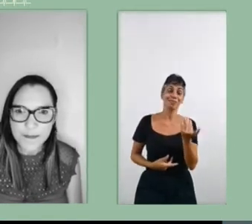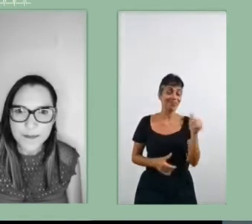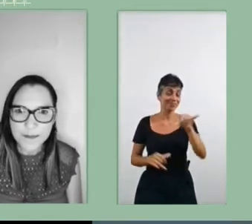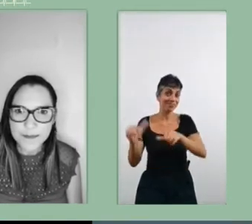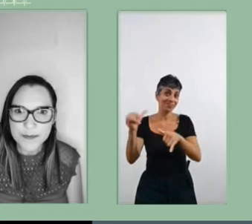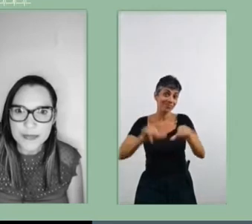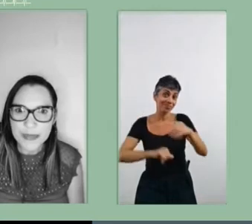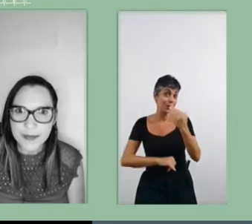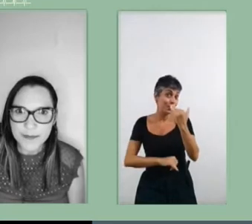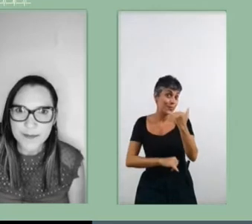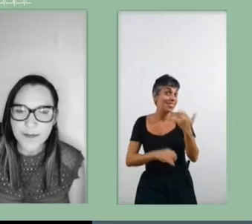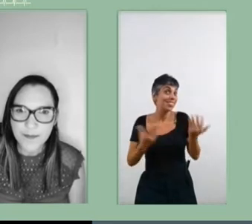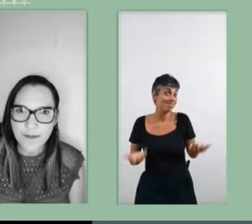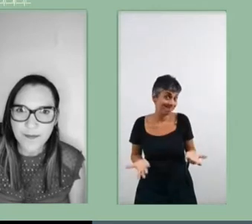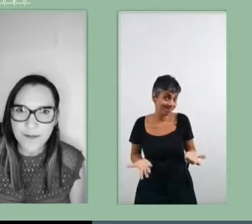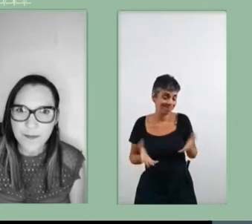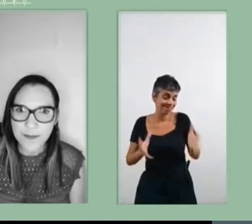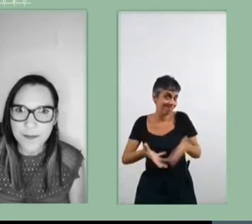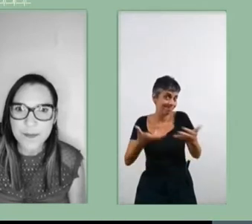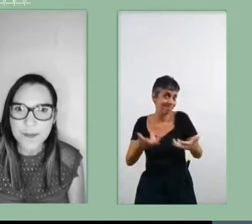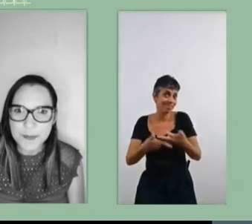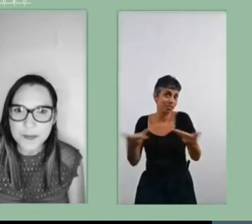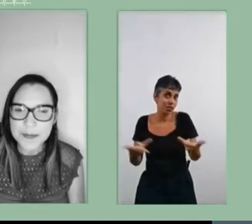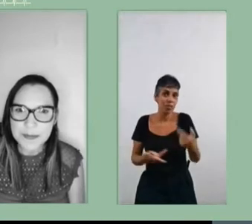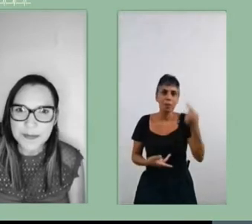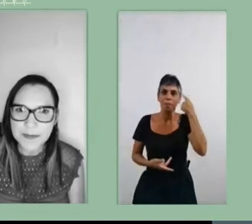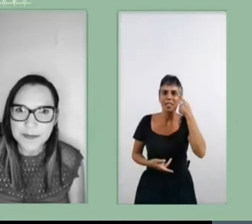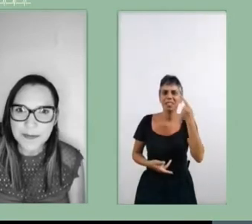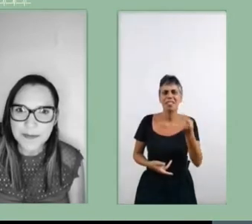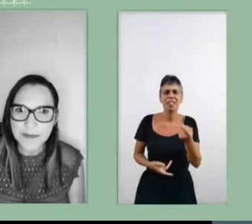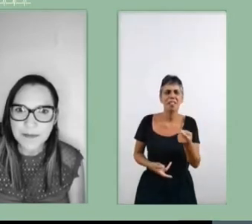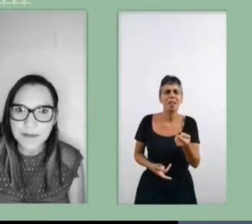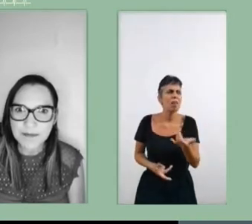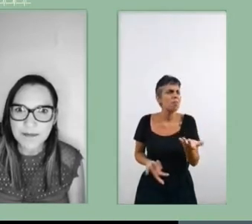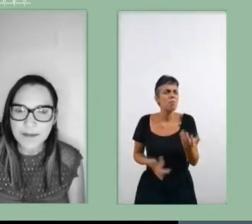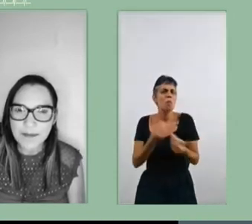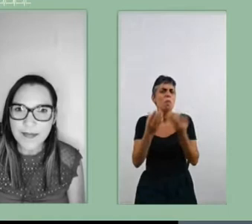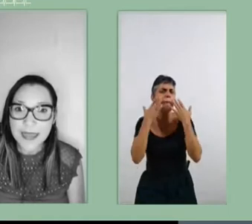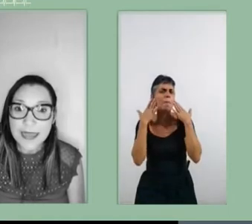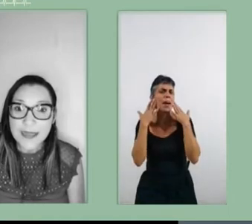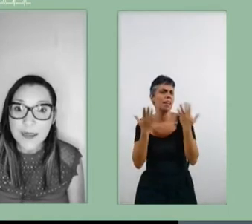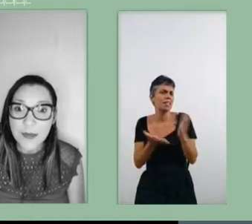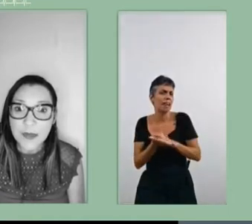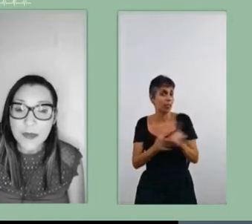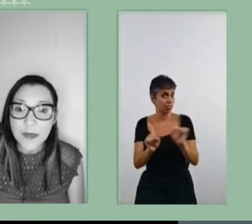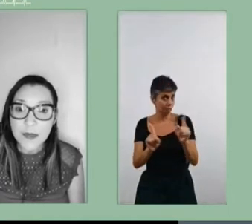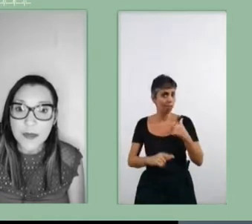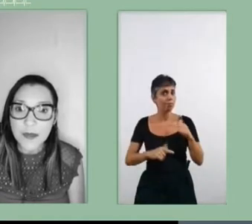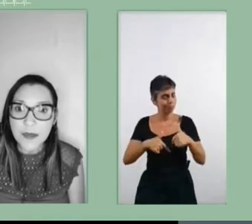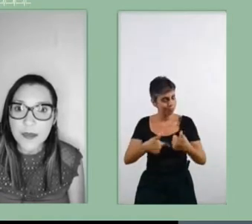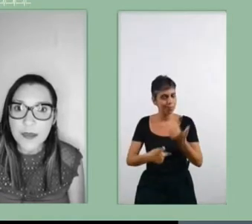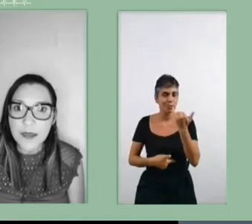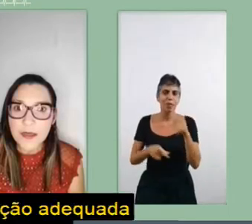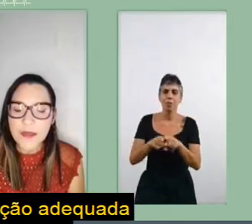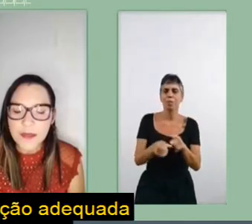prato, tá? Não é por acaso. E também toda essa questão da gente não se estressar, né? A